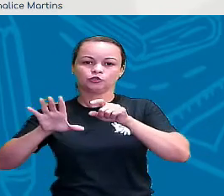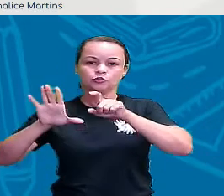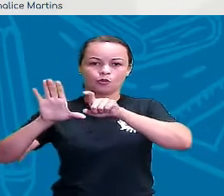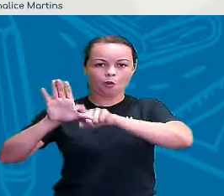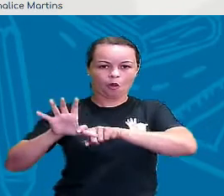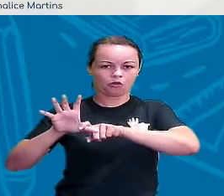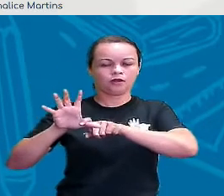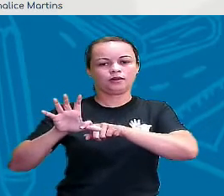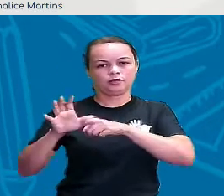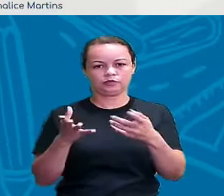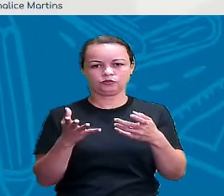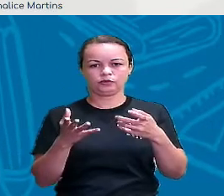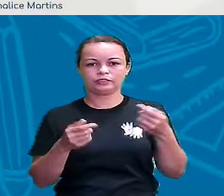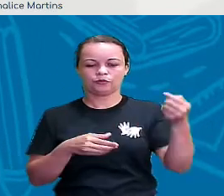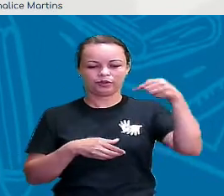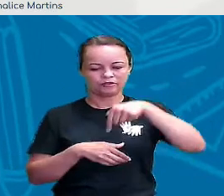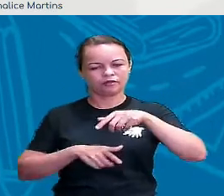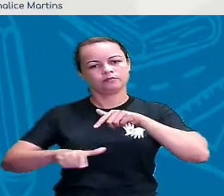seus sonhos, tá?